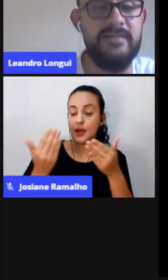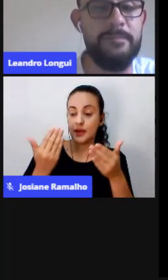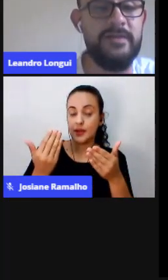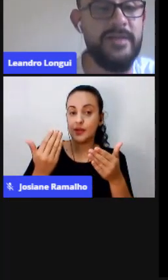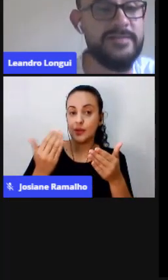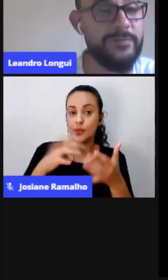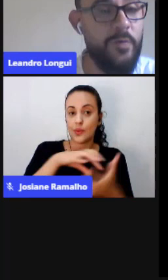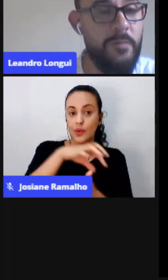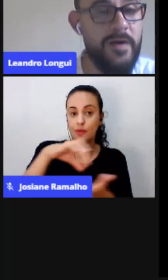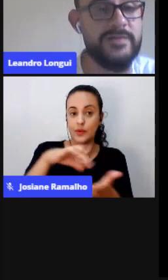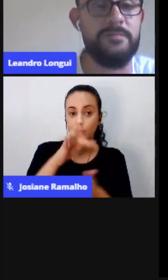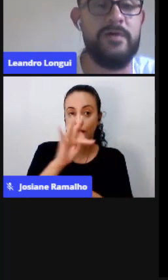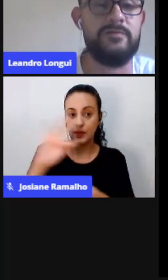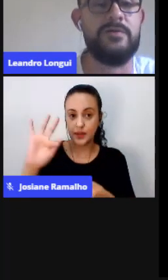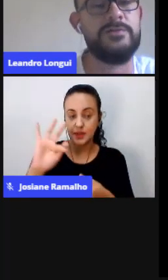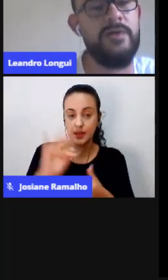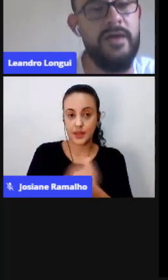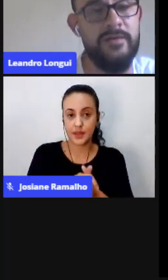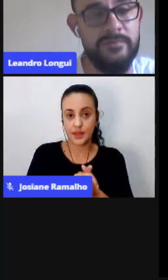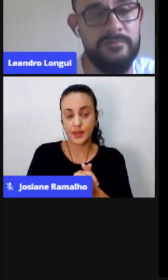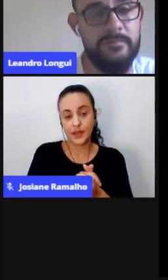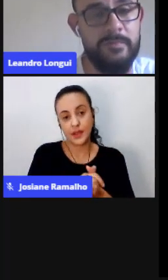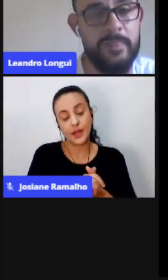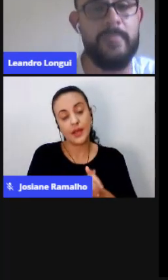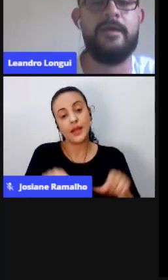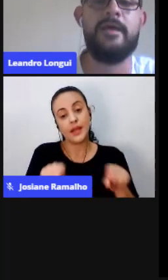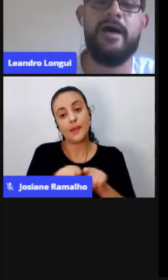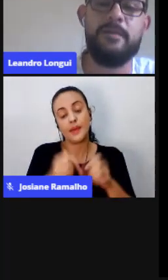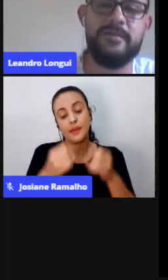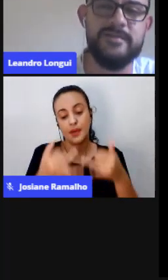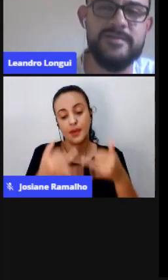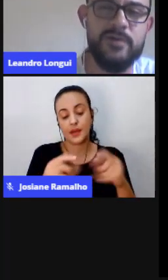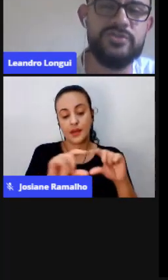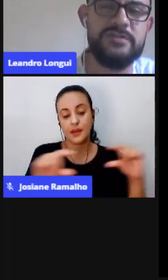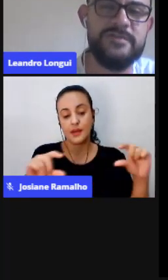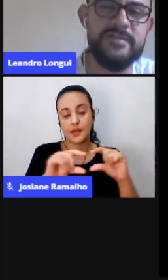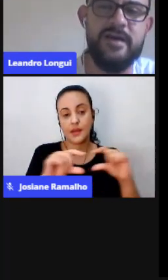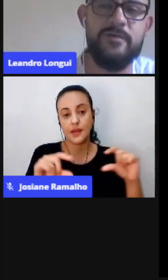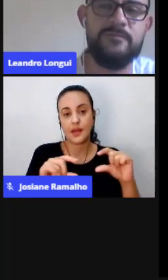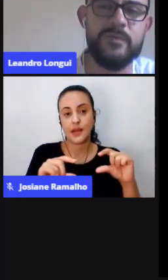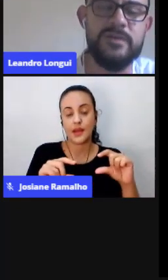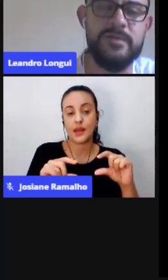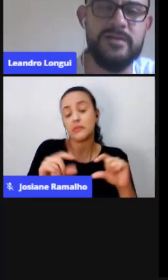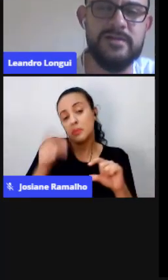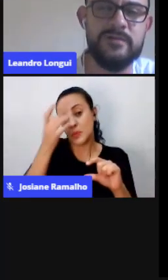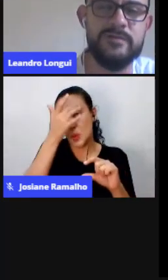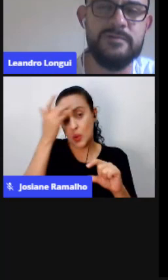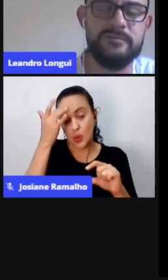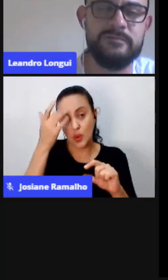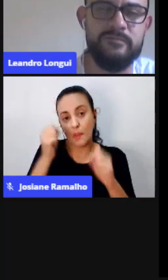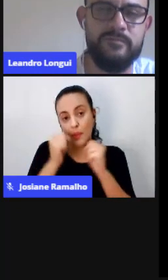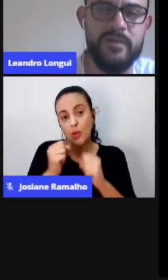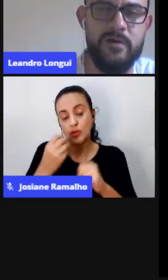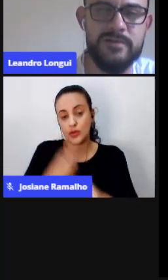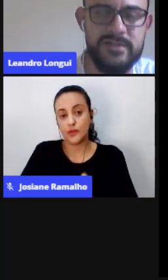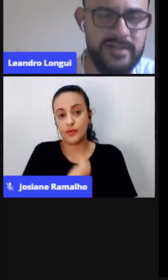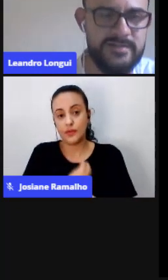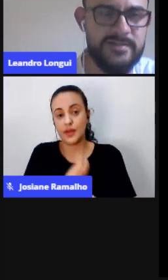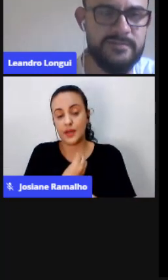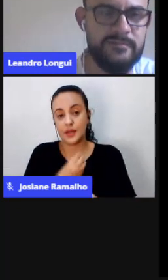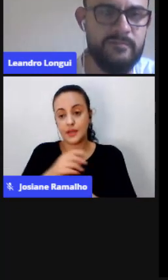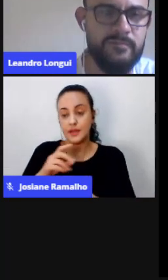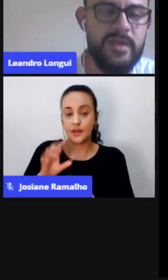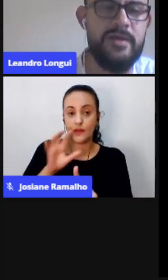si, sem dependência do comércio para o nosso reino, a imitação de que fizeram os americanos